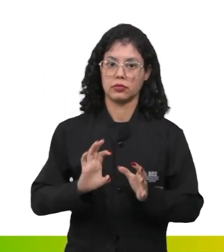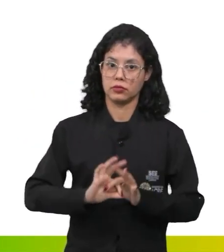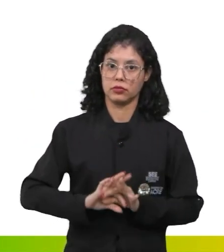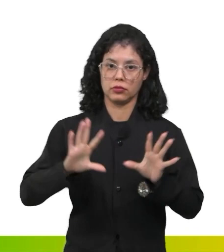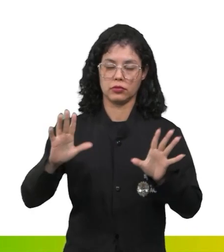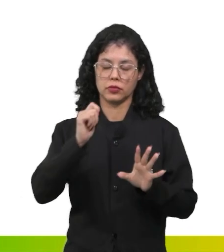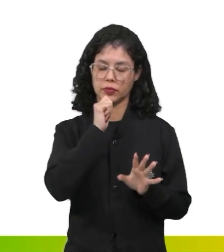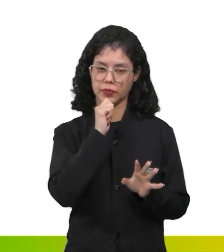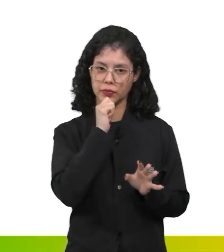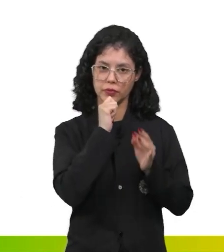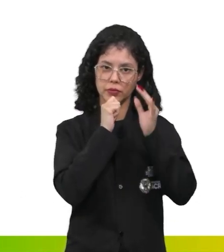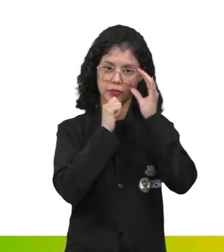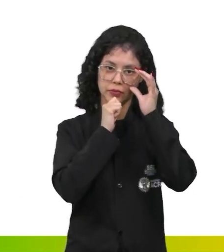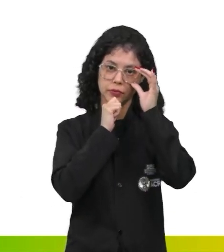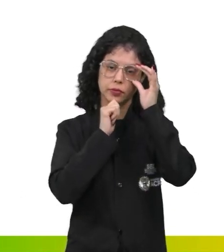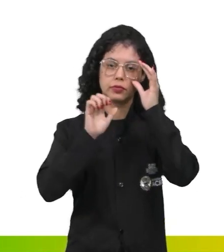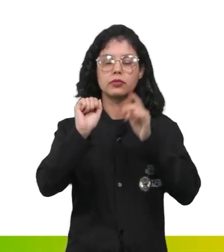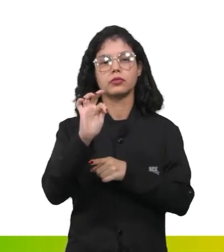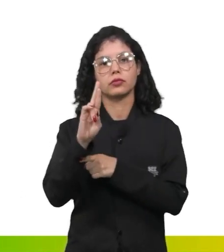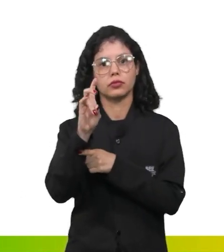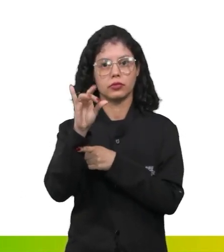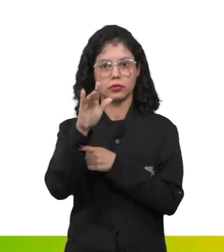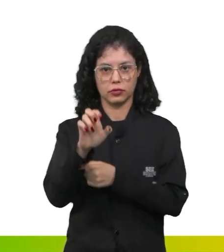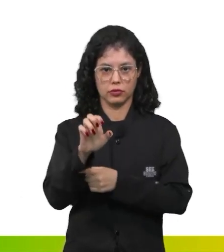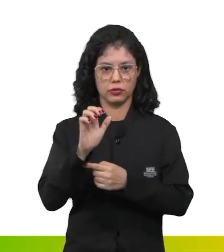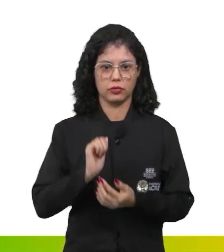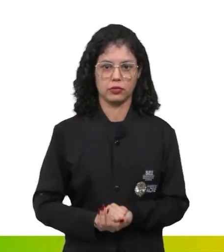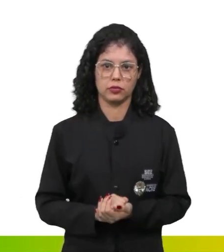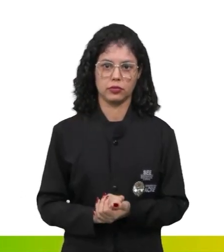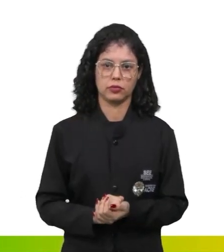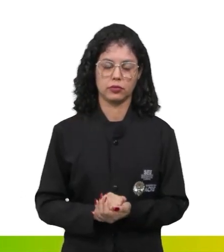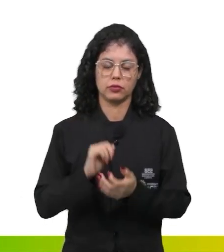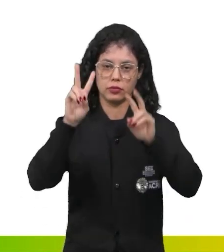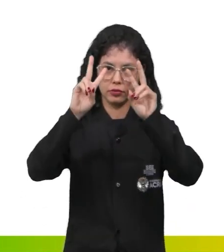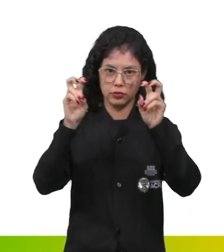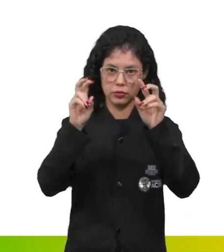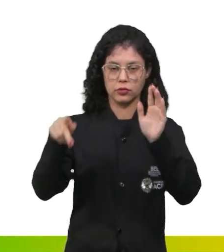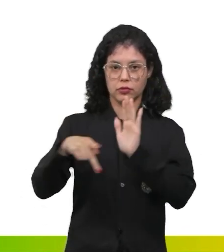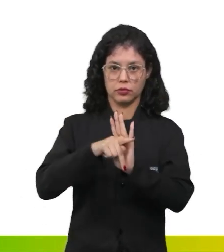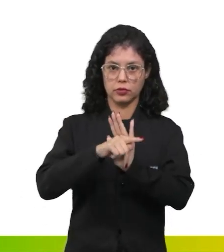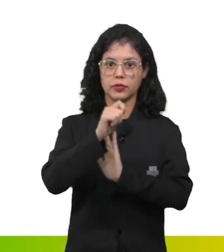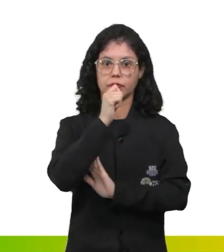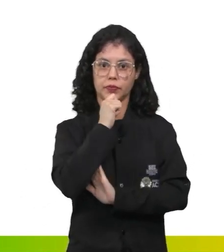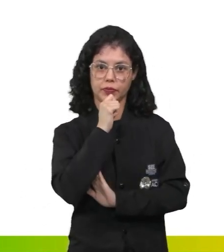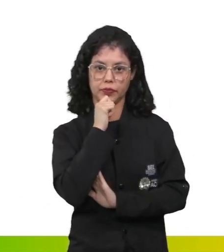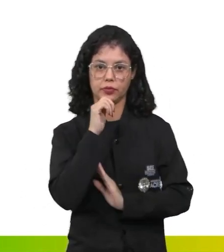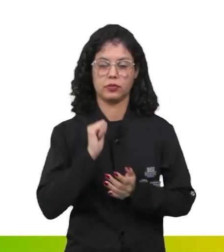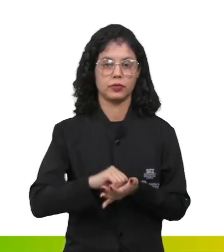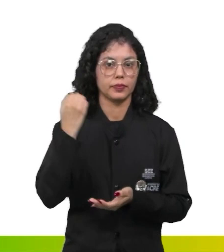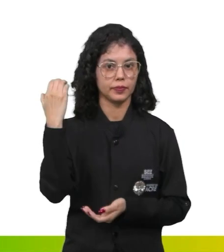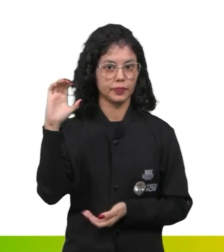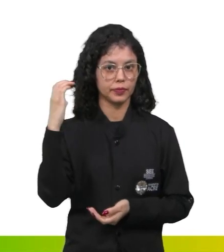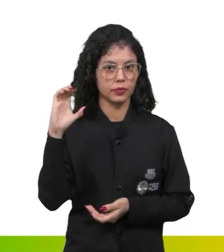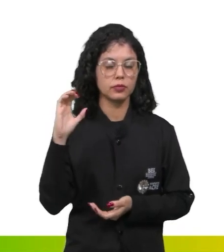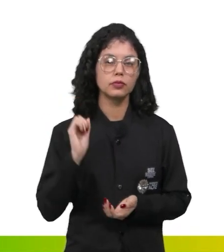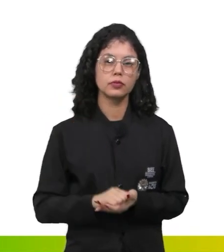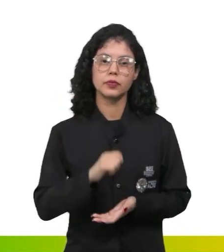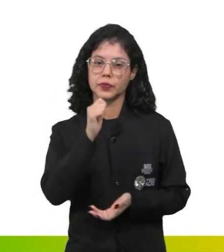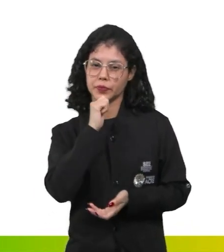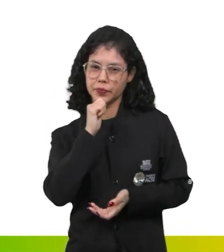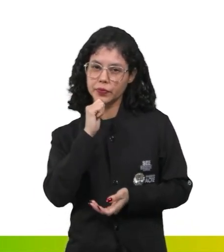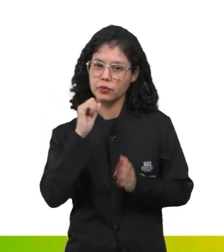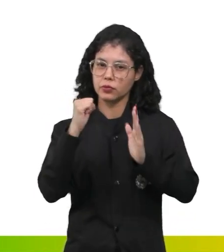espontânea, né, a abiogênese. E essa teoria começou a ser refutada ali pelos cientistas ainda